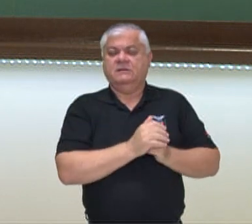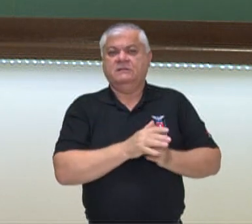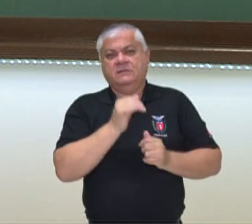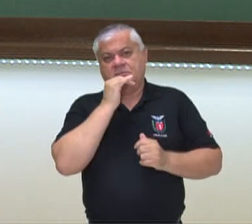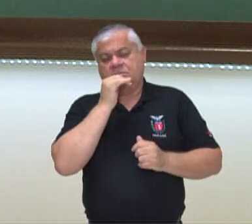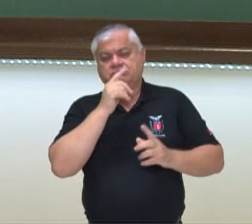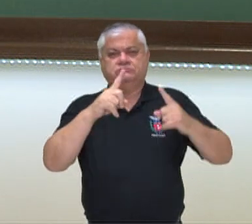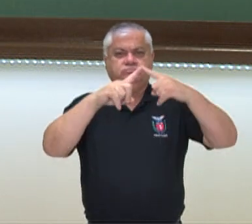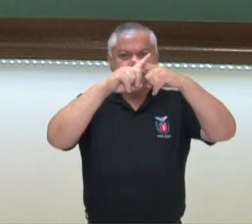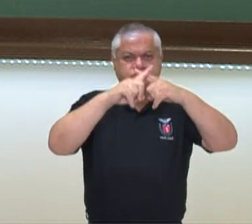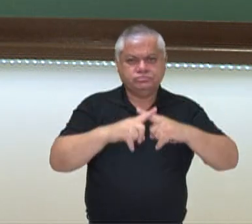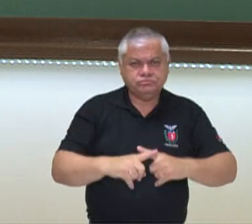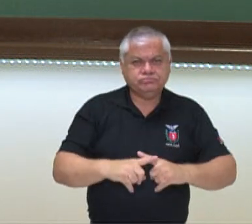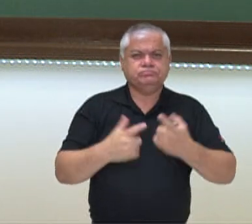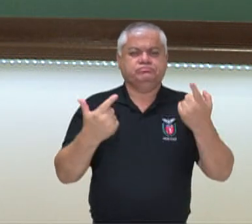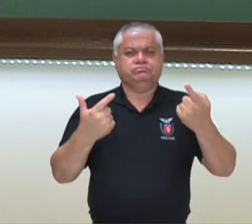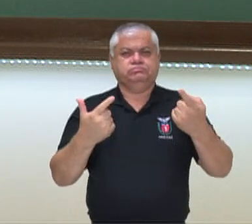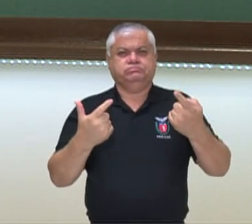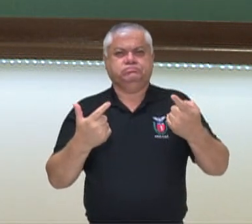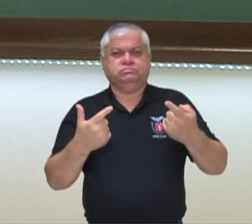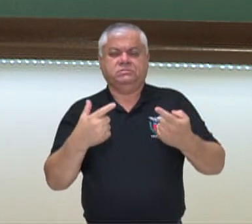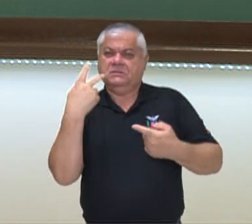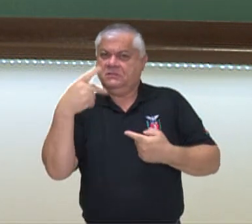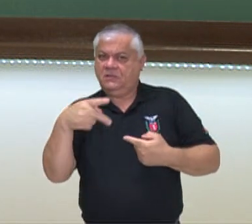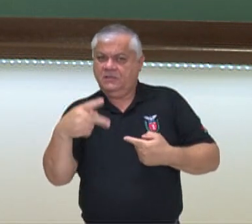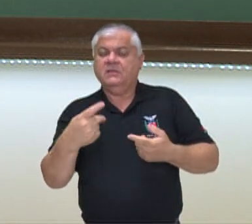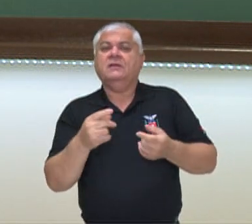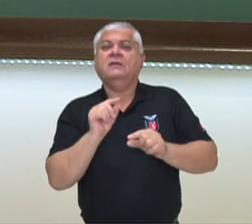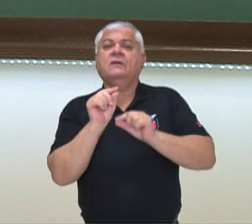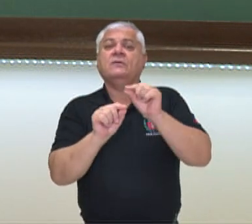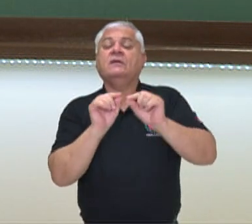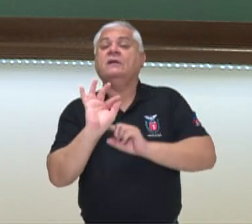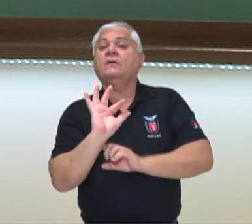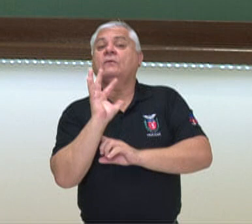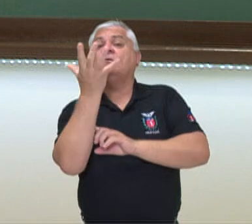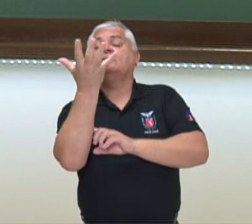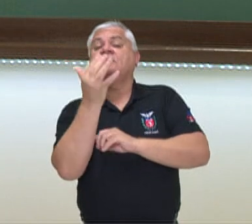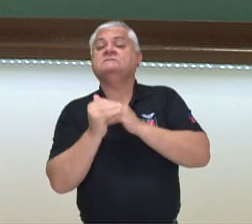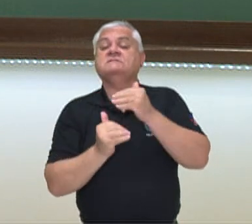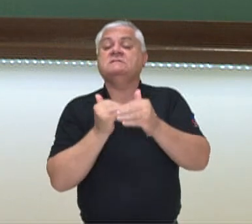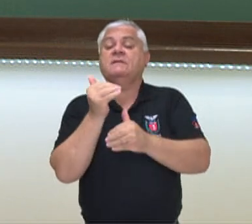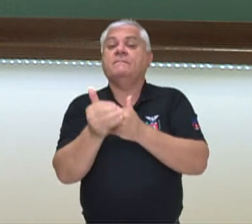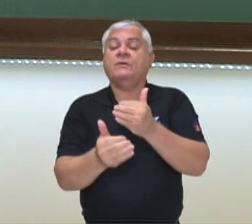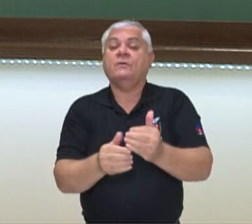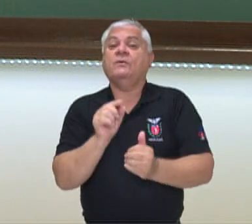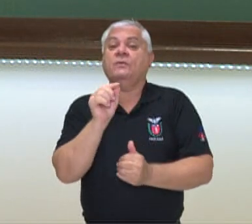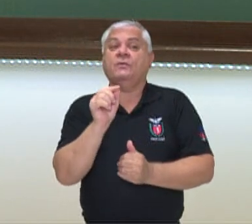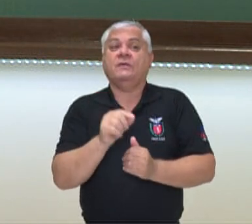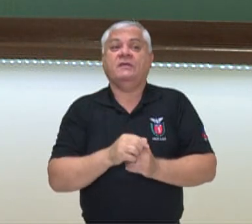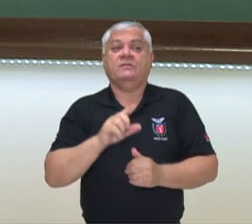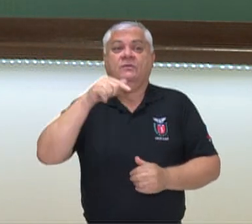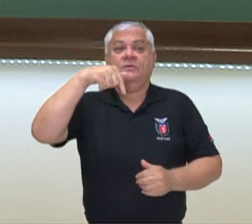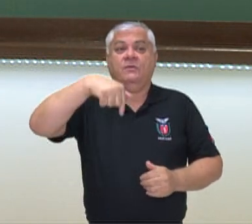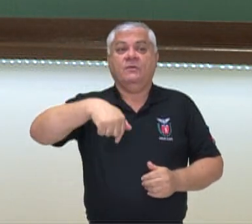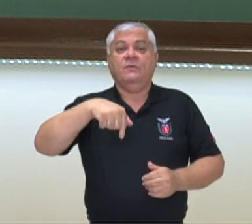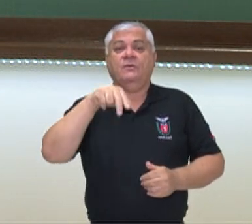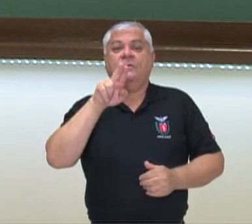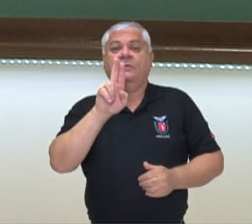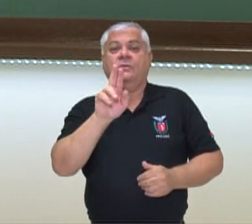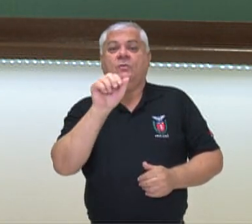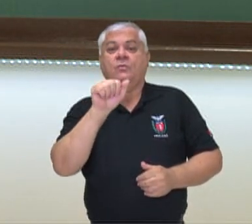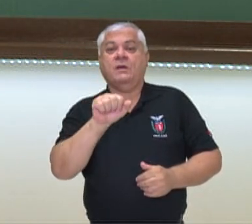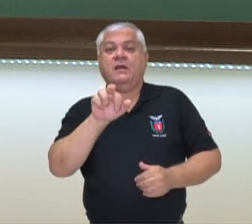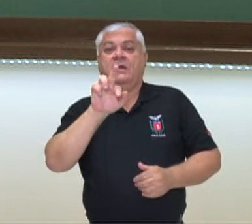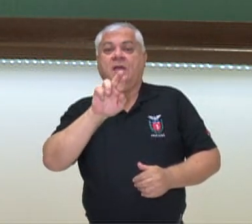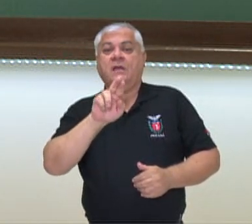de uca-uca, as disputas, né, de uca-uca, vão acontecer logo após o ritual do Guarupi. Então, o ritual do Guarupi